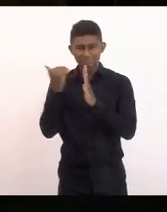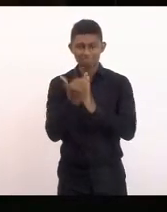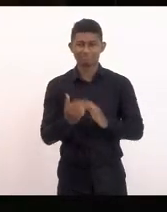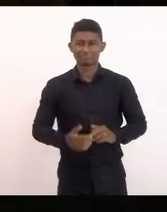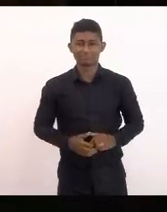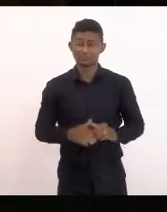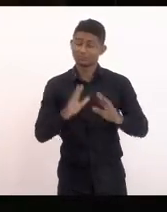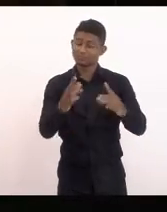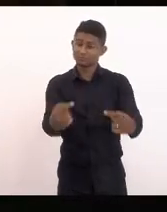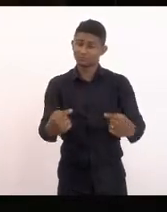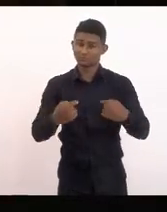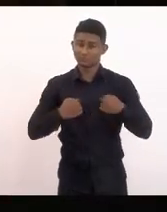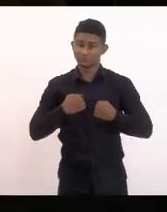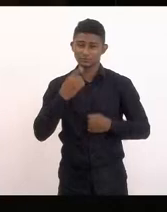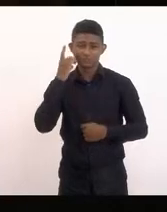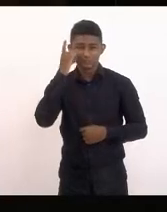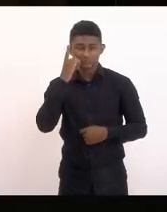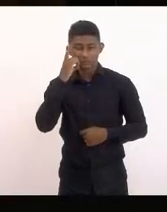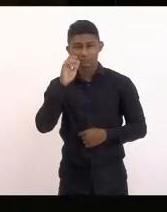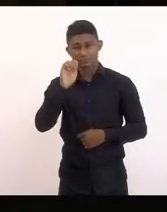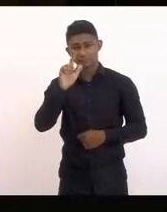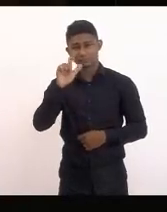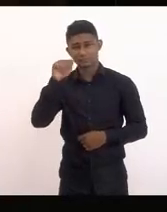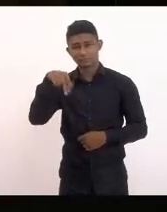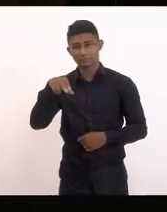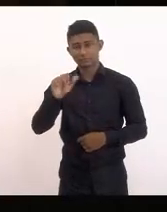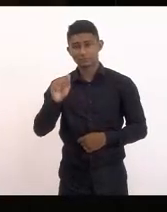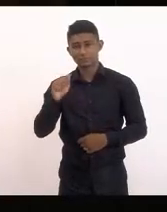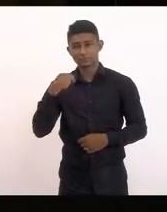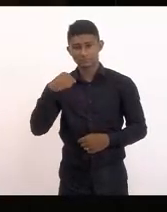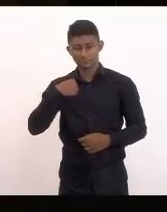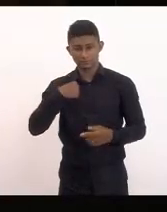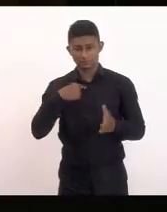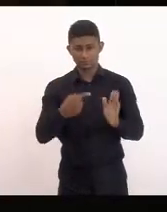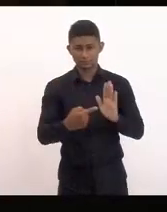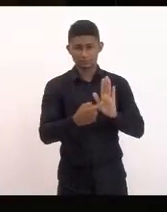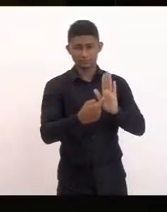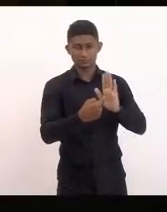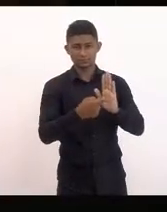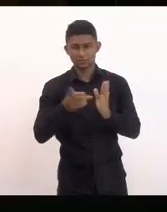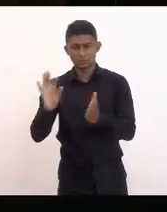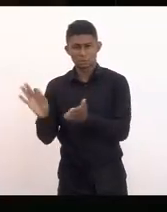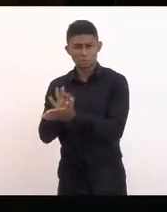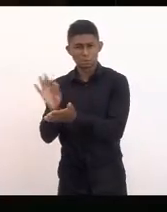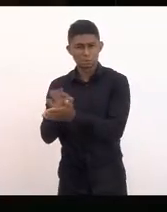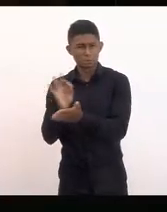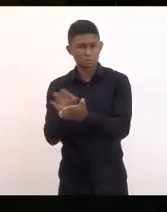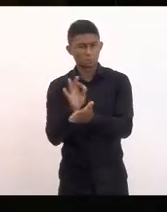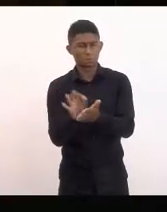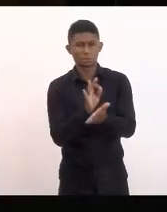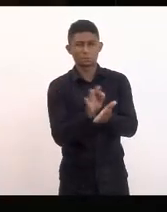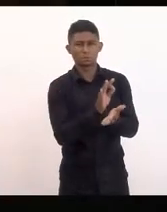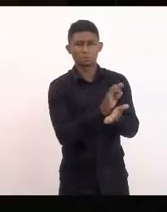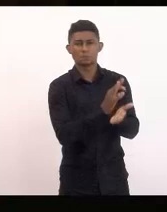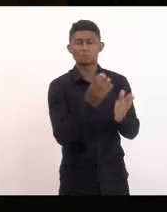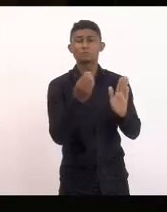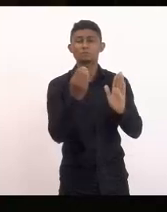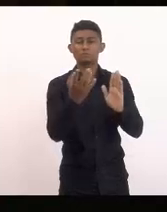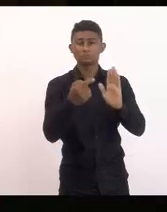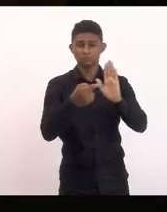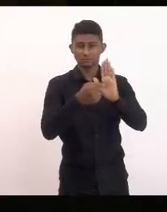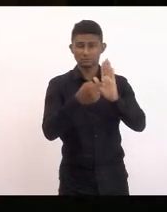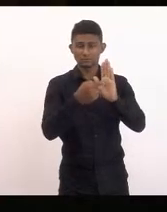Eu, deputada Alana Passos, eu recolhi assinaturas aqui nesse plenário para poder abrir uma